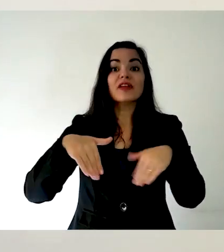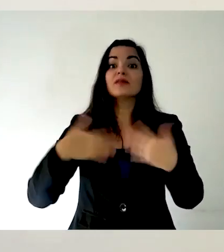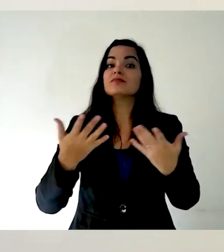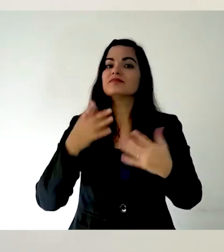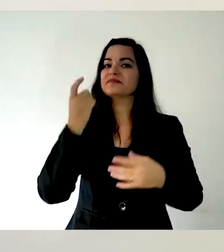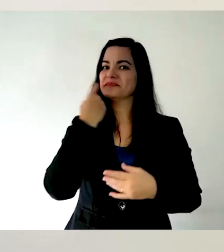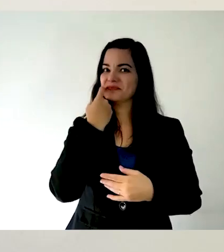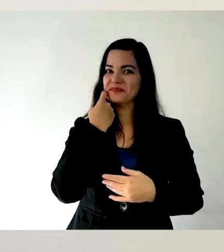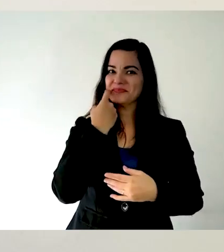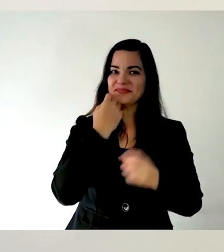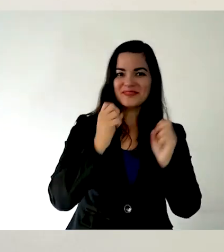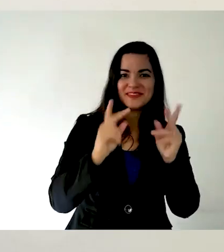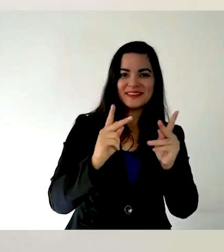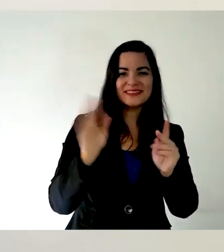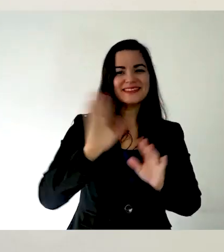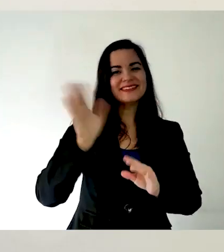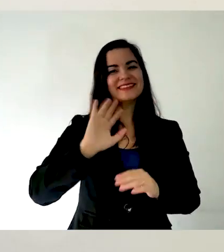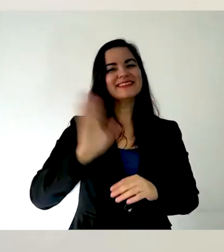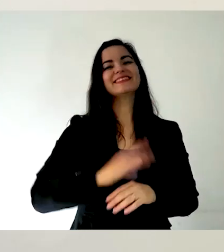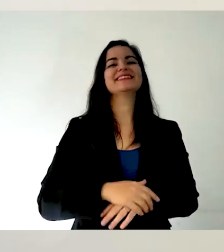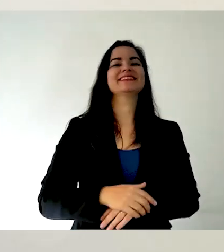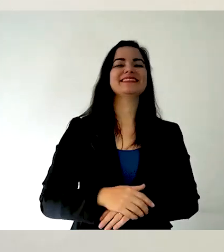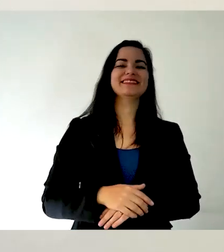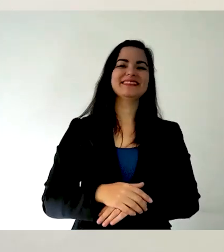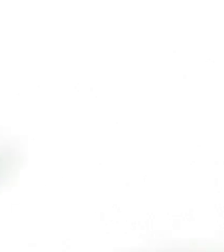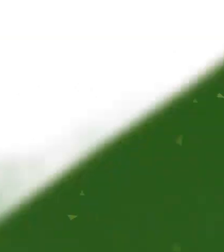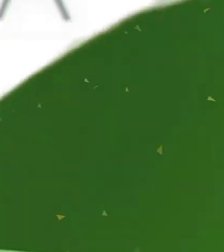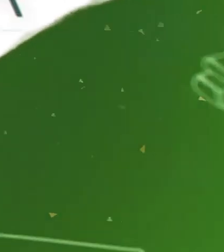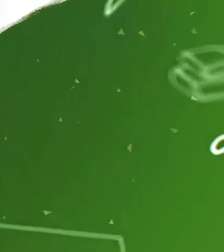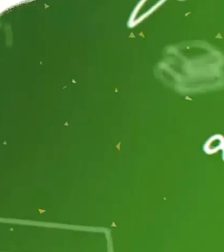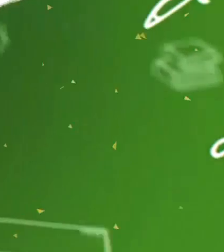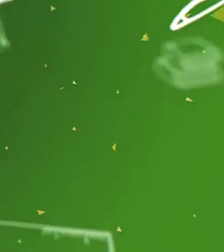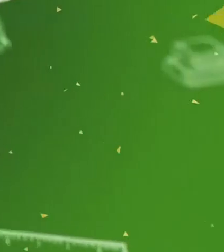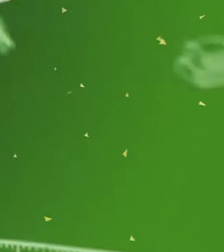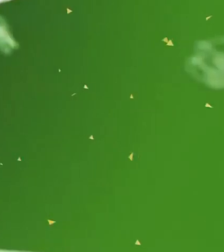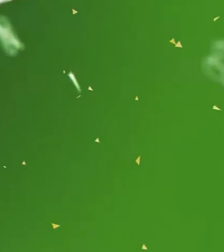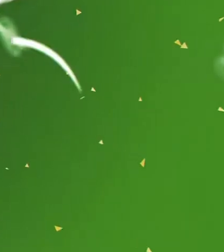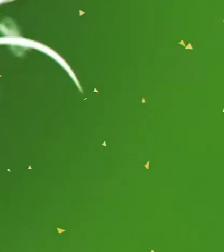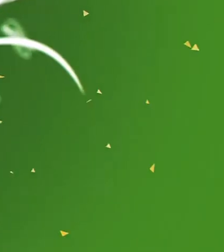sexta-feira. Caprichem, tô esperando. Tchau, tchau!